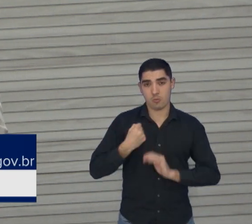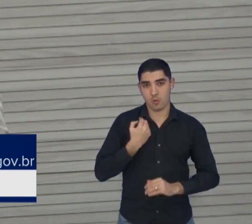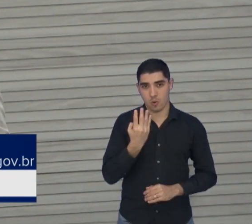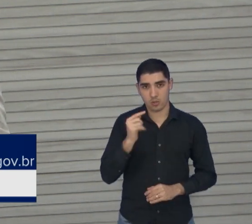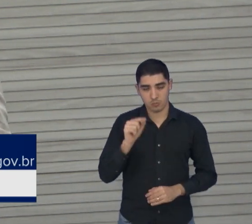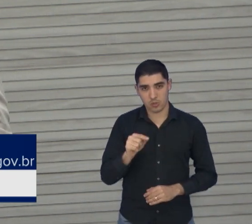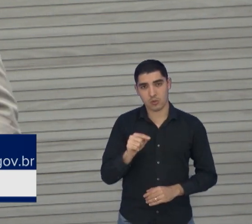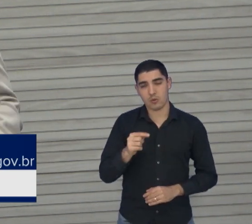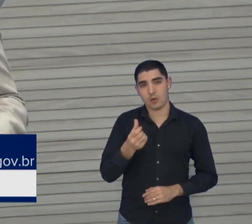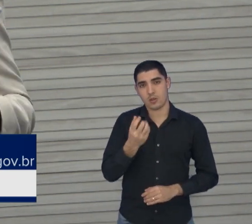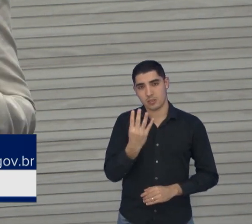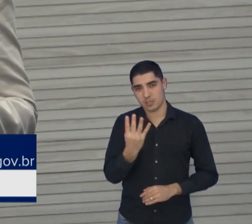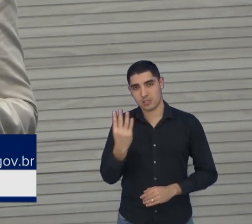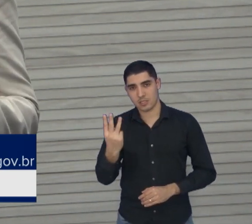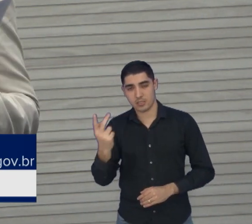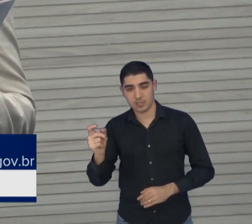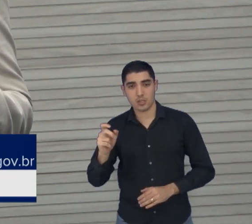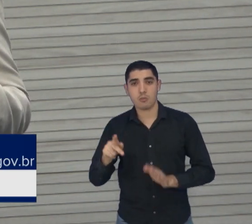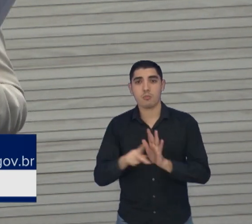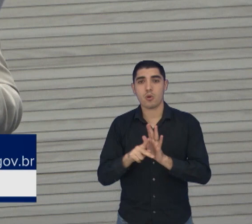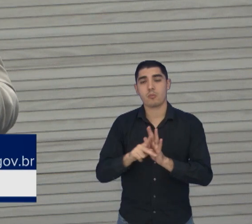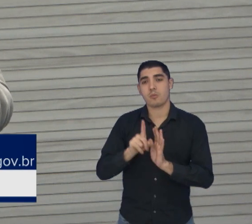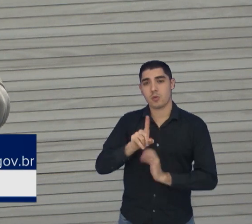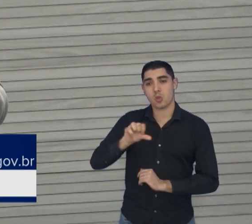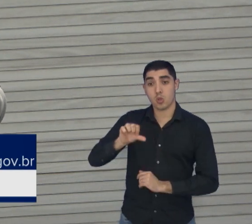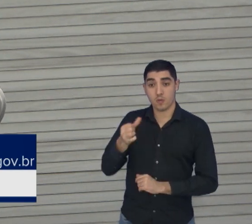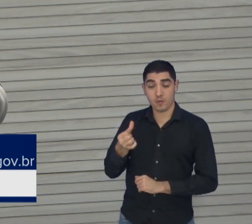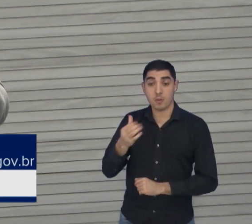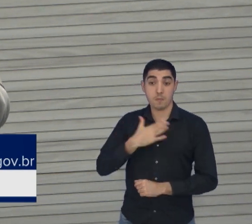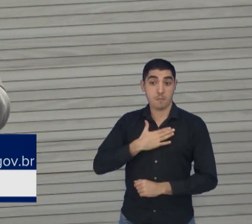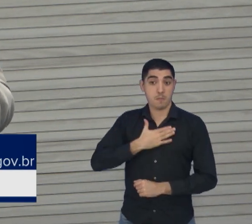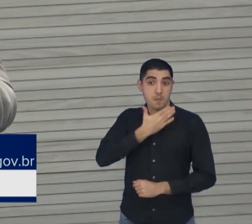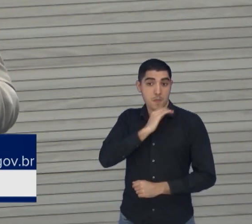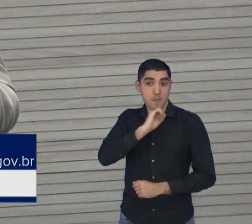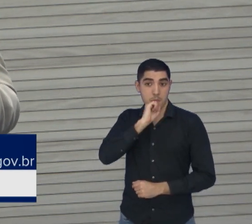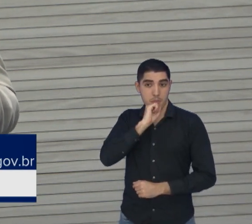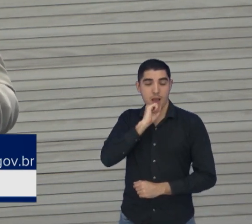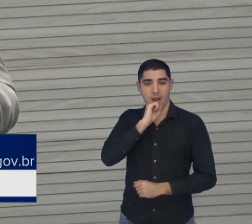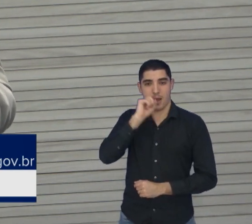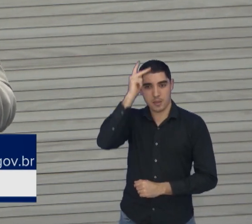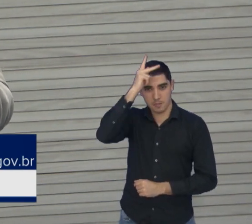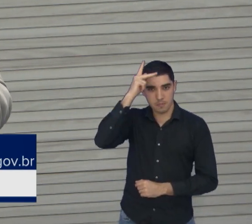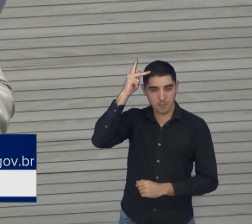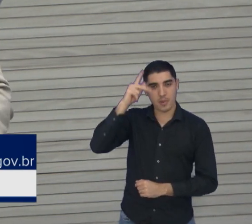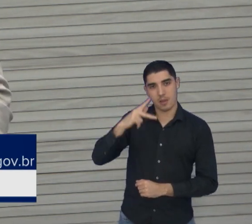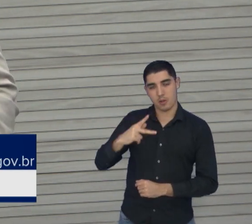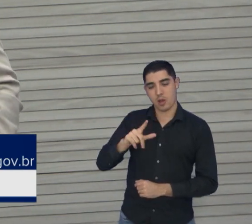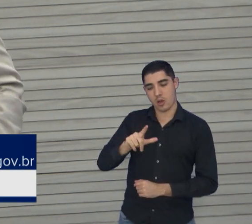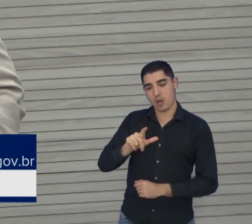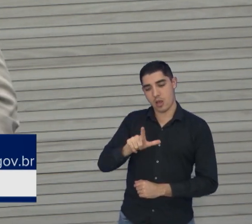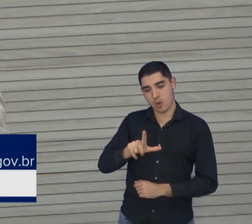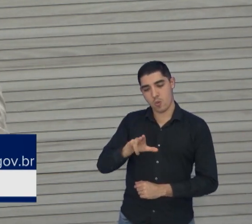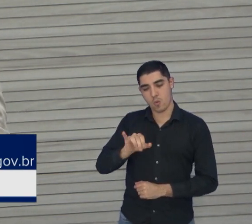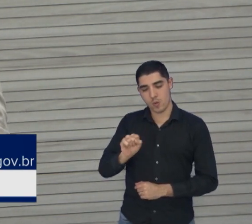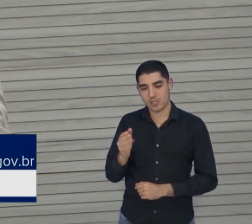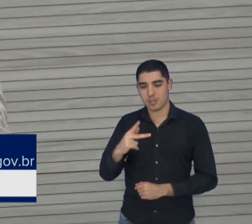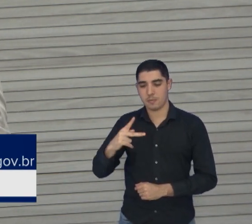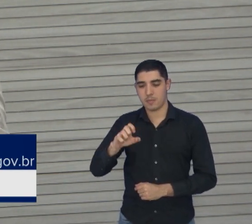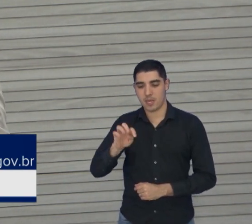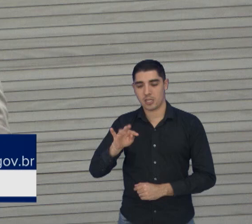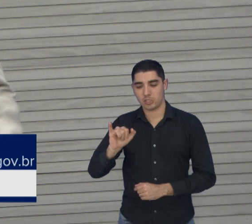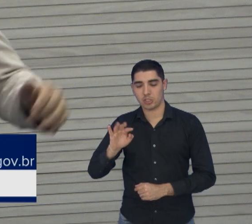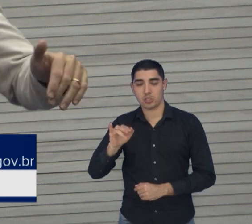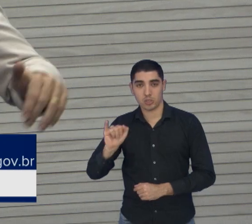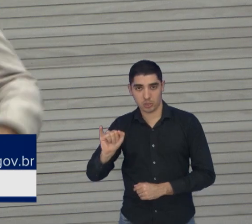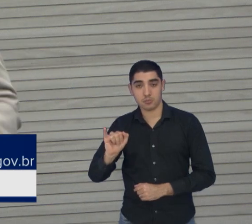4.935, de 6 de setembro de 1996. O meu pai é Luiz Petit, né? É o dia de hoje para comemorar. E obra,